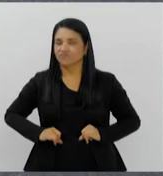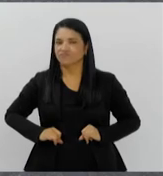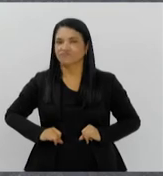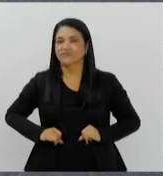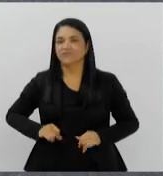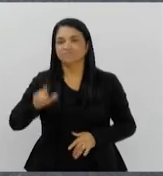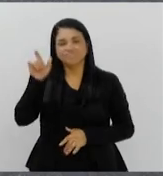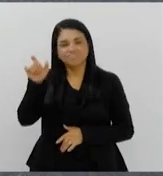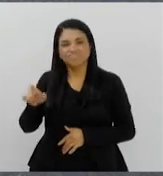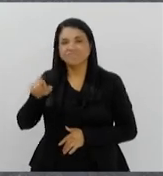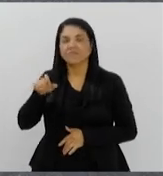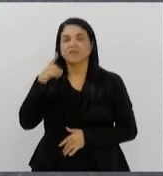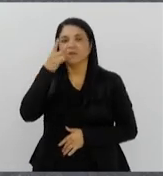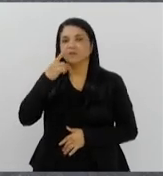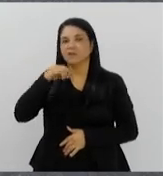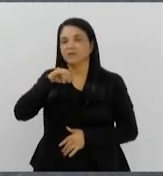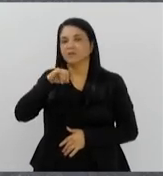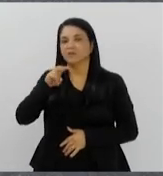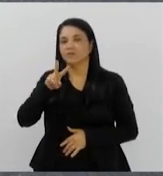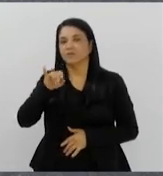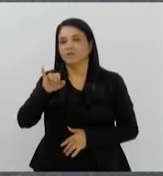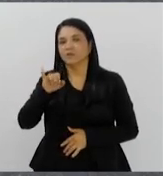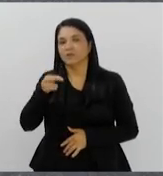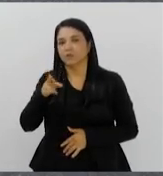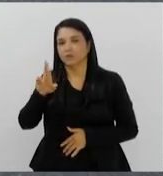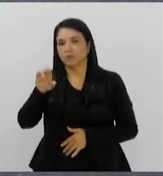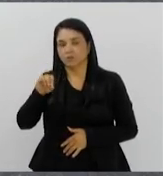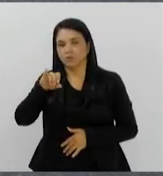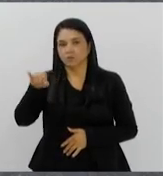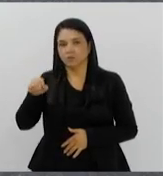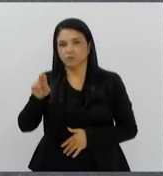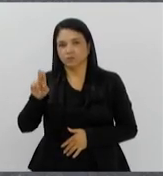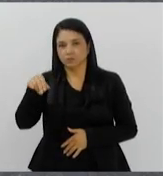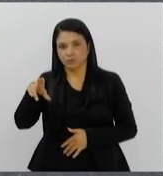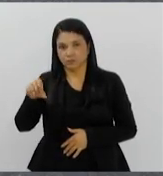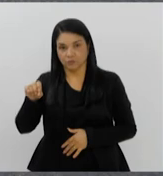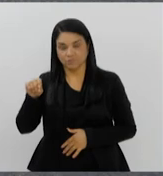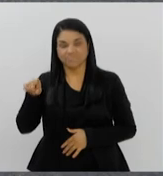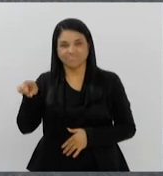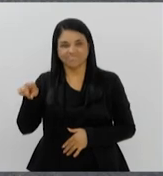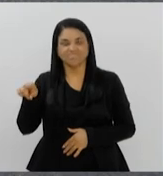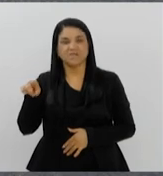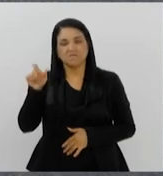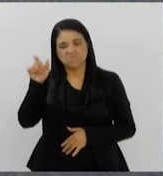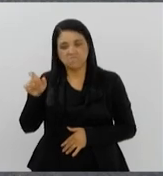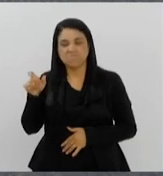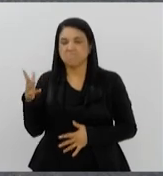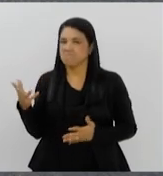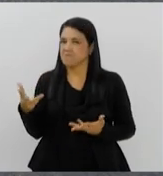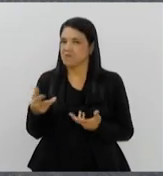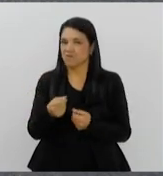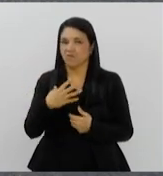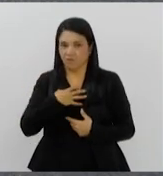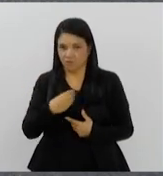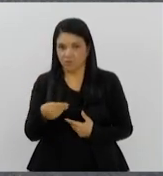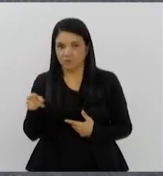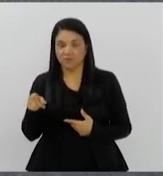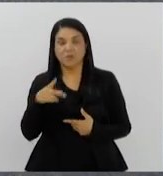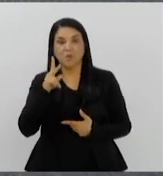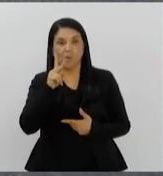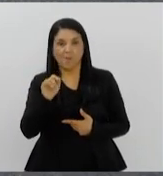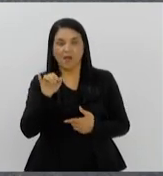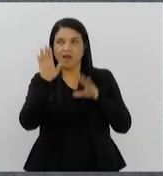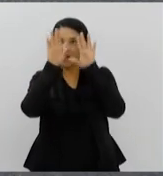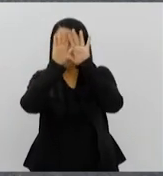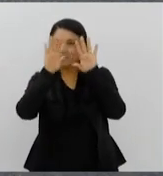um filho maravilhoso, do qual o seu pai agora, lá do céu, vai continuar tendo